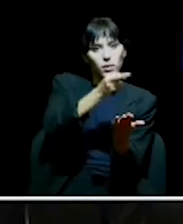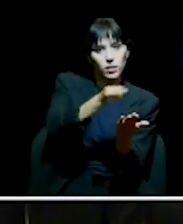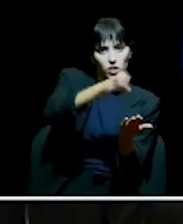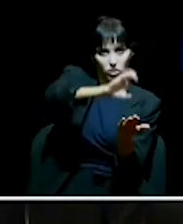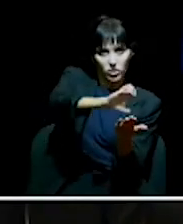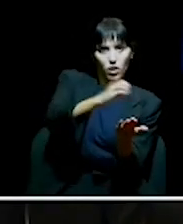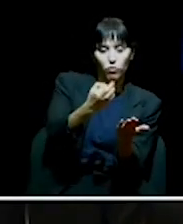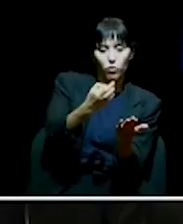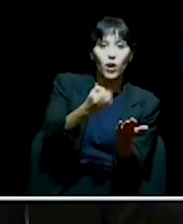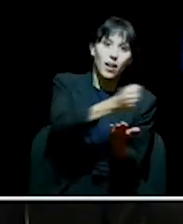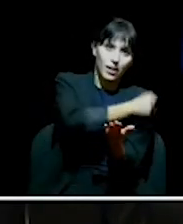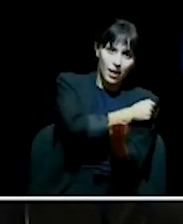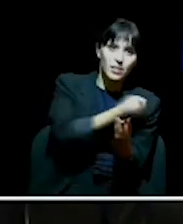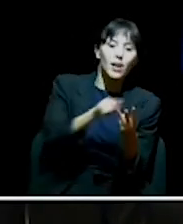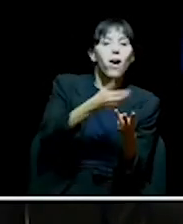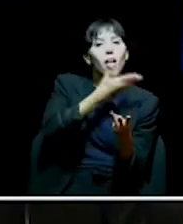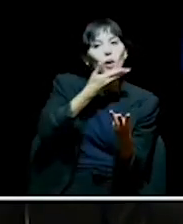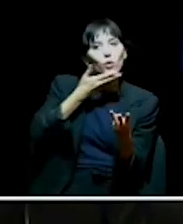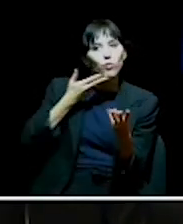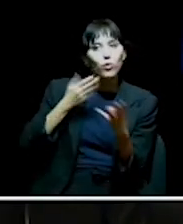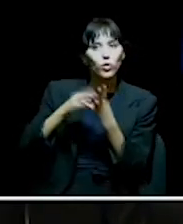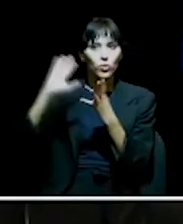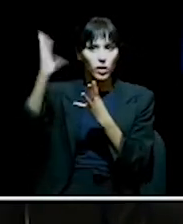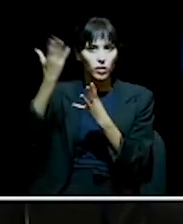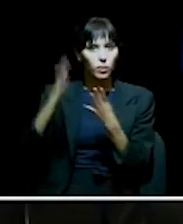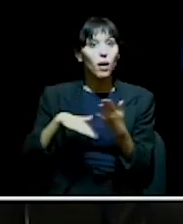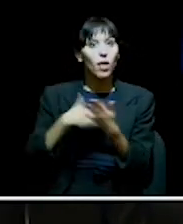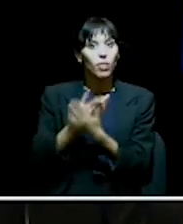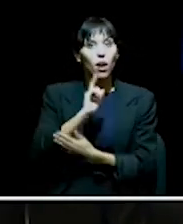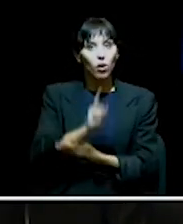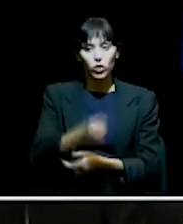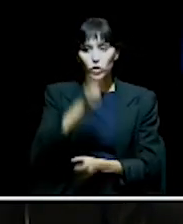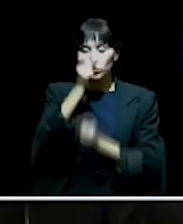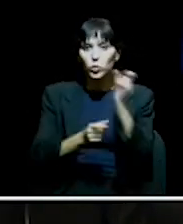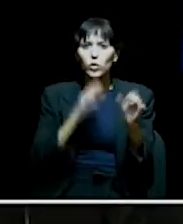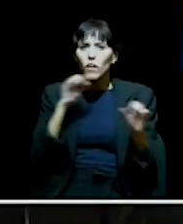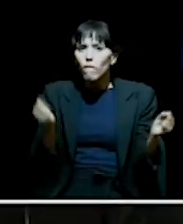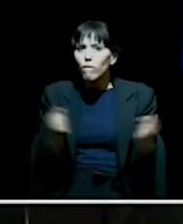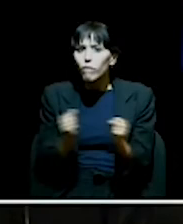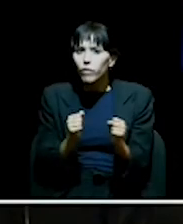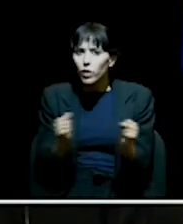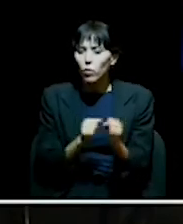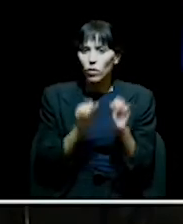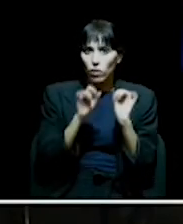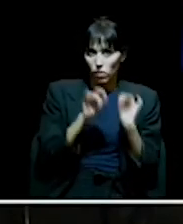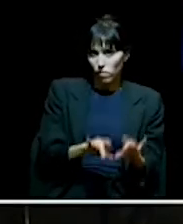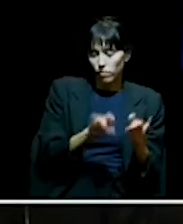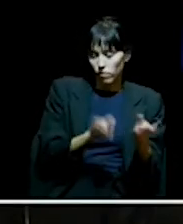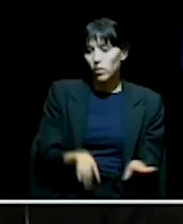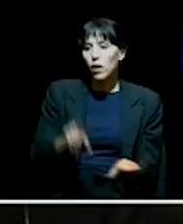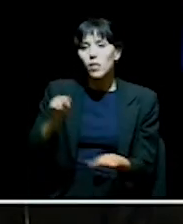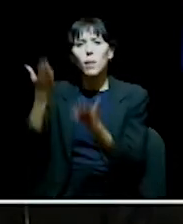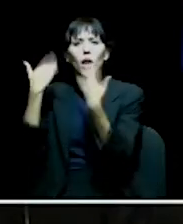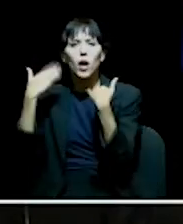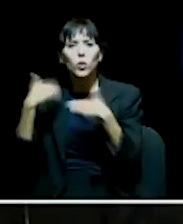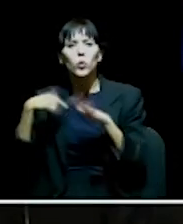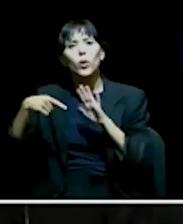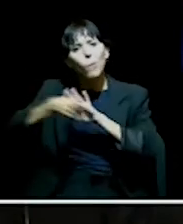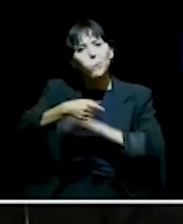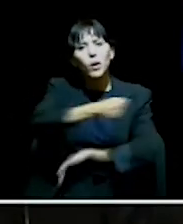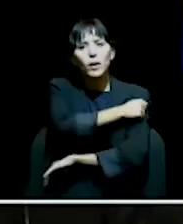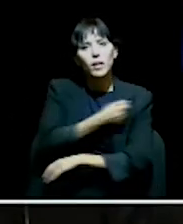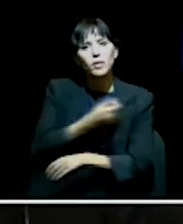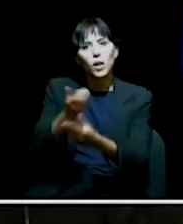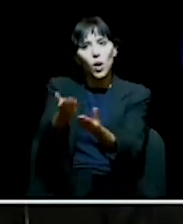Clima, proposto pelo LIVRE, para reforço térmico das casas e para impedir que as pessoas passem frio no inverno e calor no verão, dentro da sua própria casa,